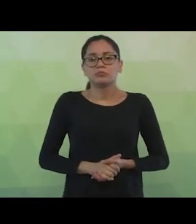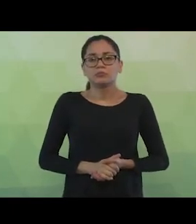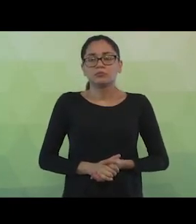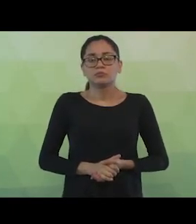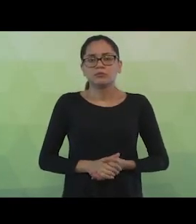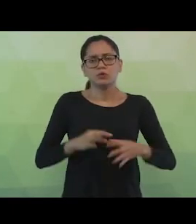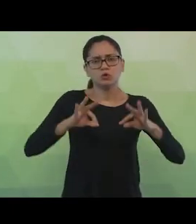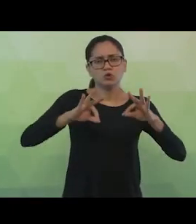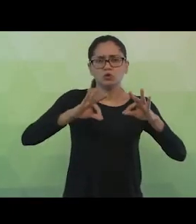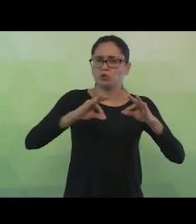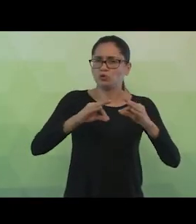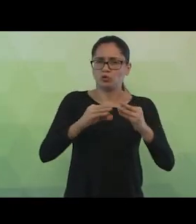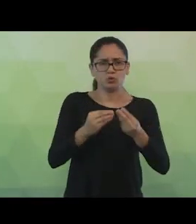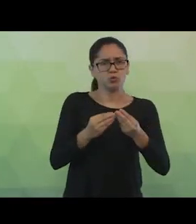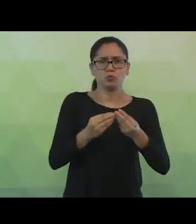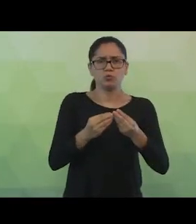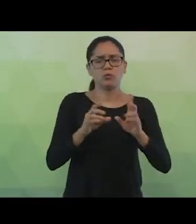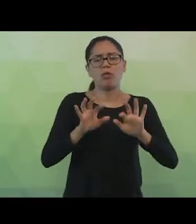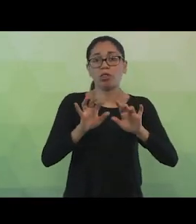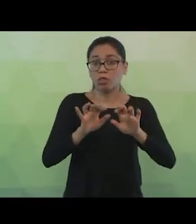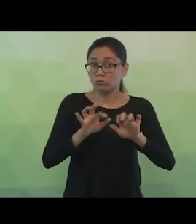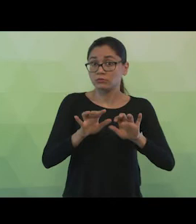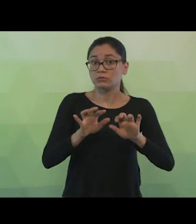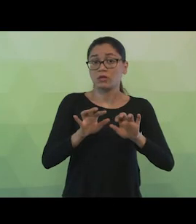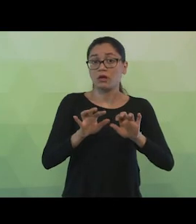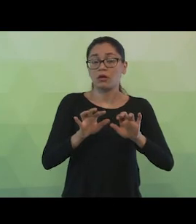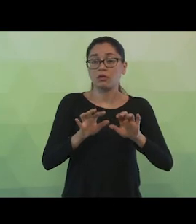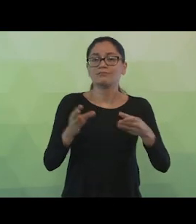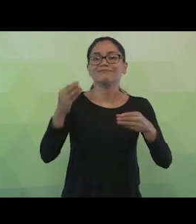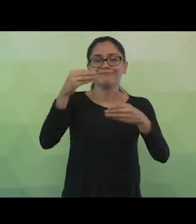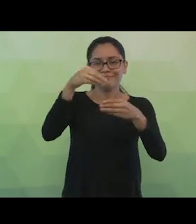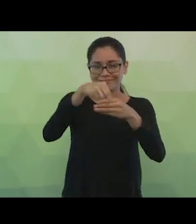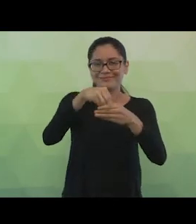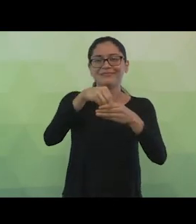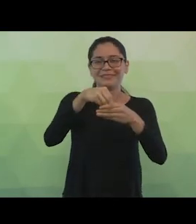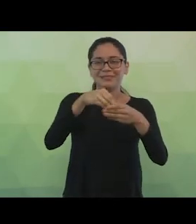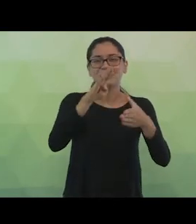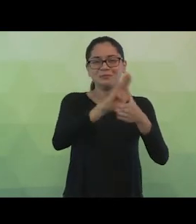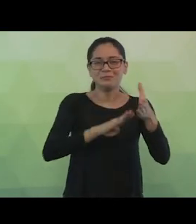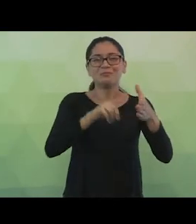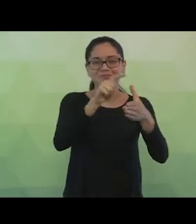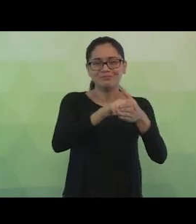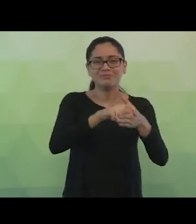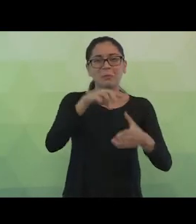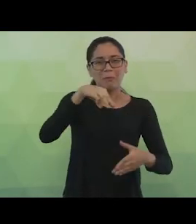E tudo o que a gente for digitar ficará dentro dessa função.